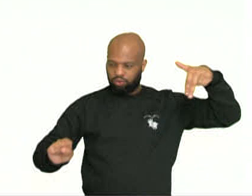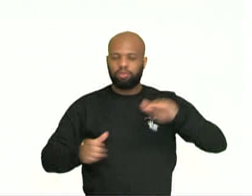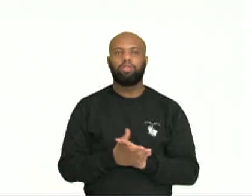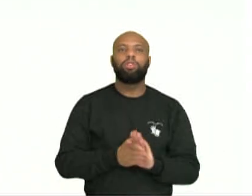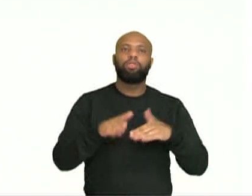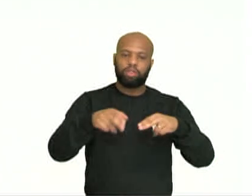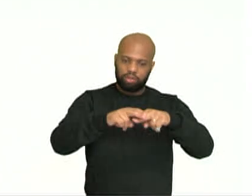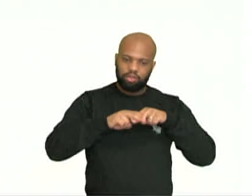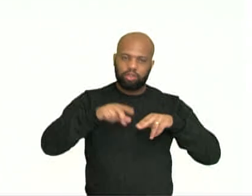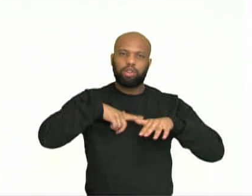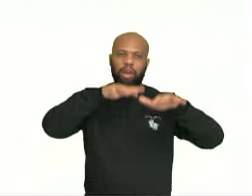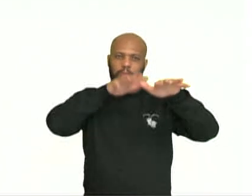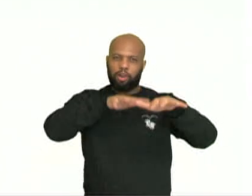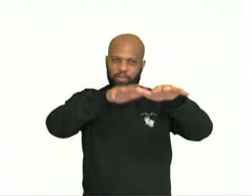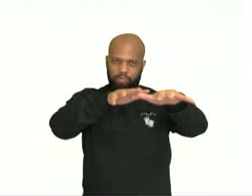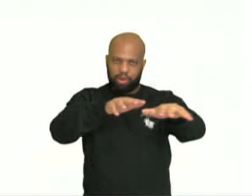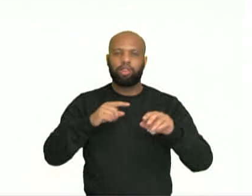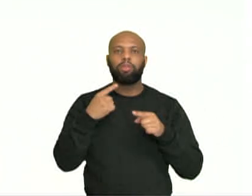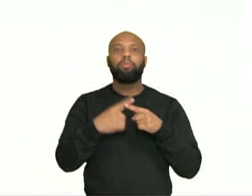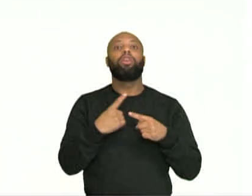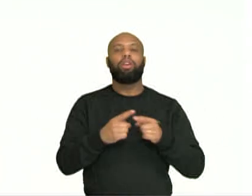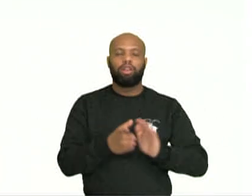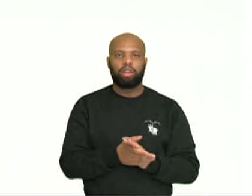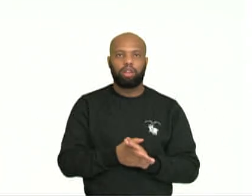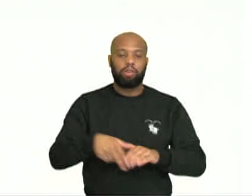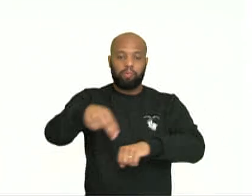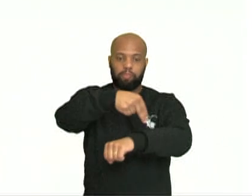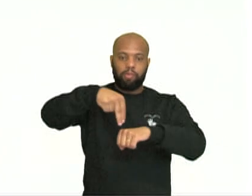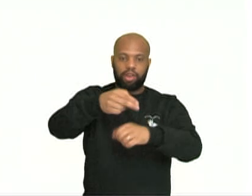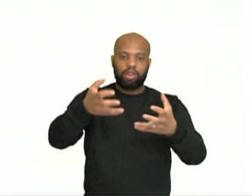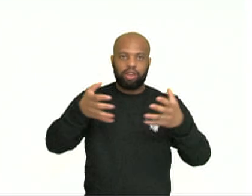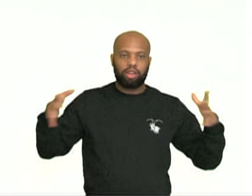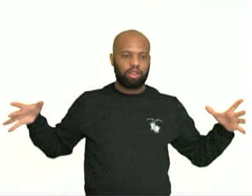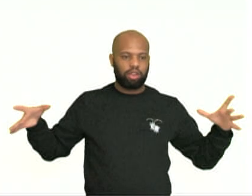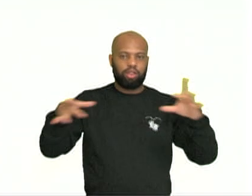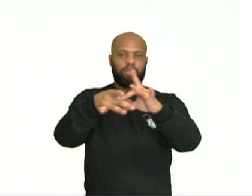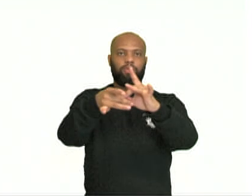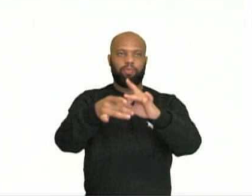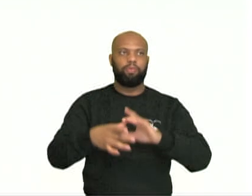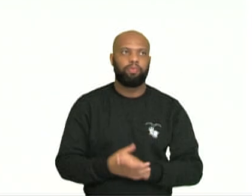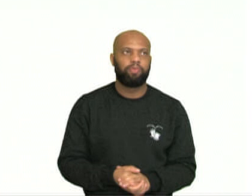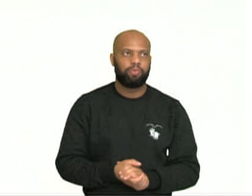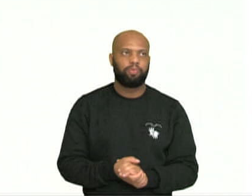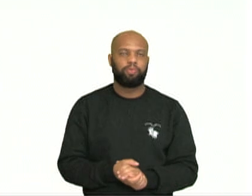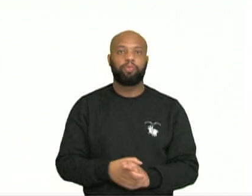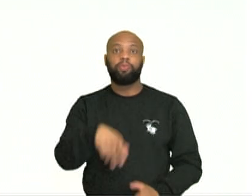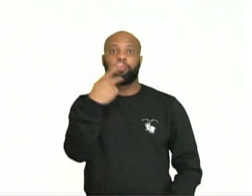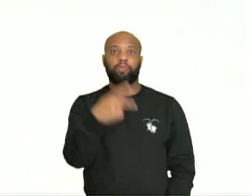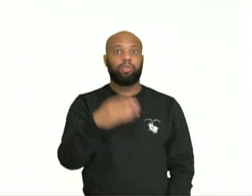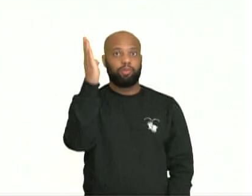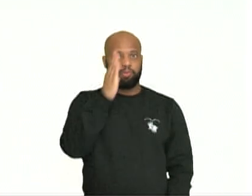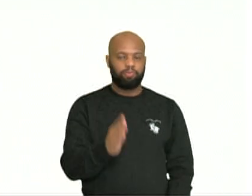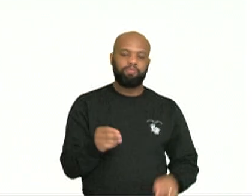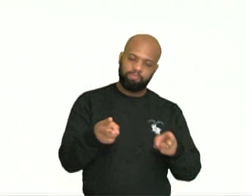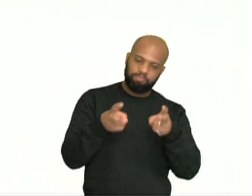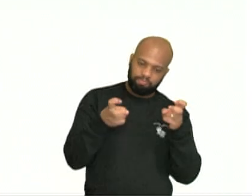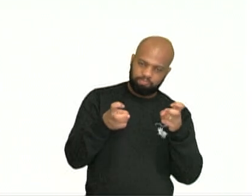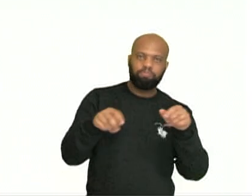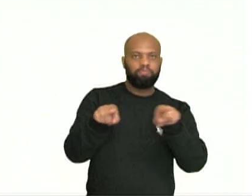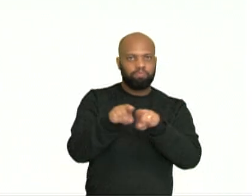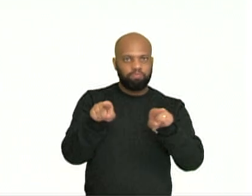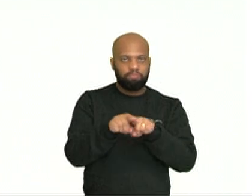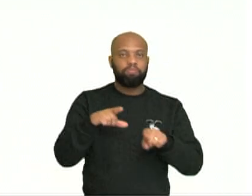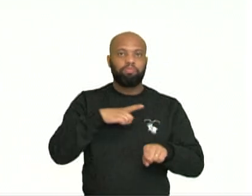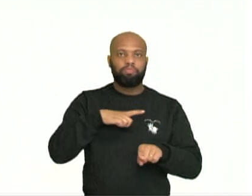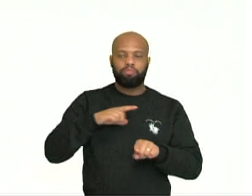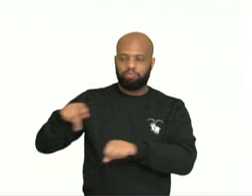Por isso esse movimento, porque a nação queria a união novamente. Dentro do Brasil, nós percebemos a